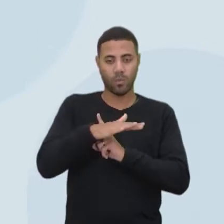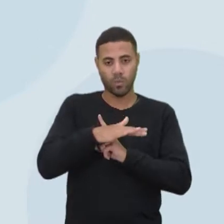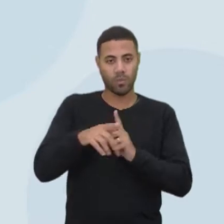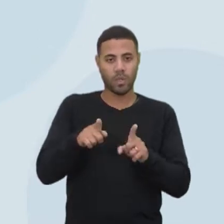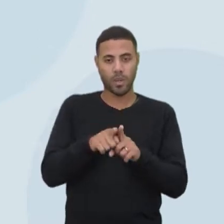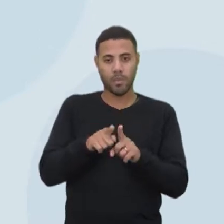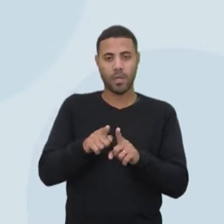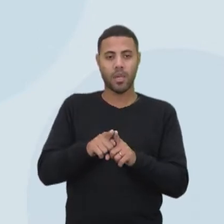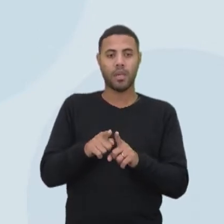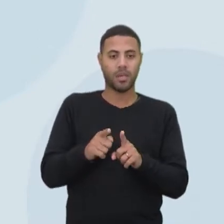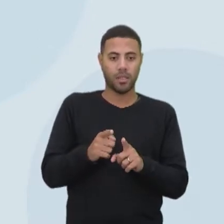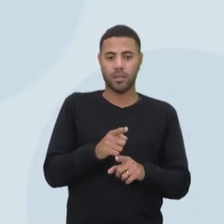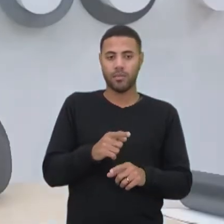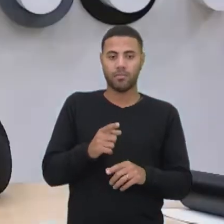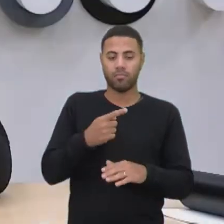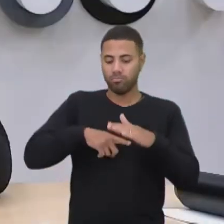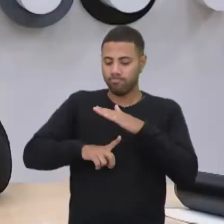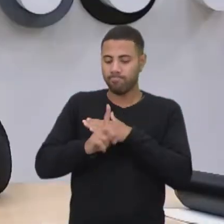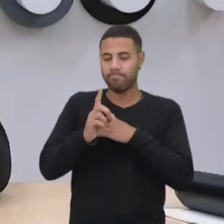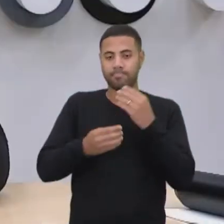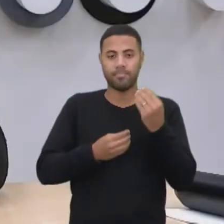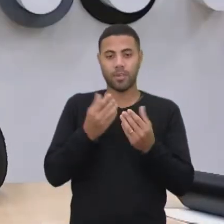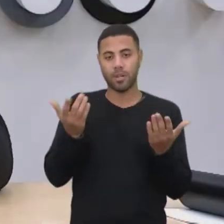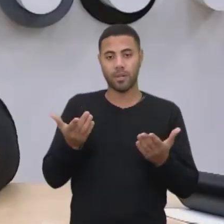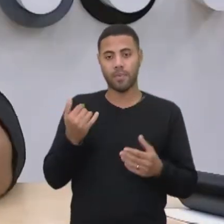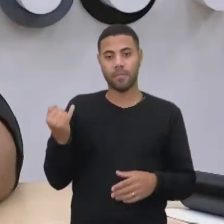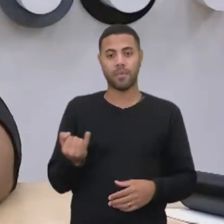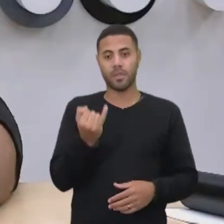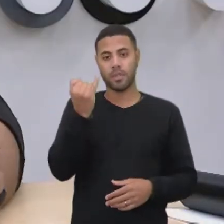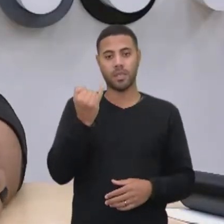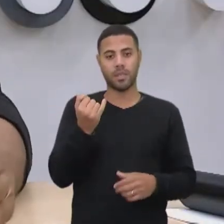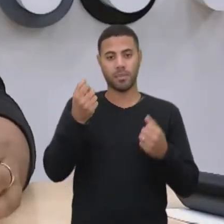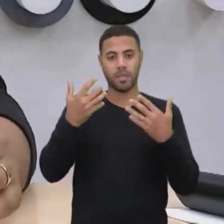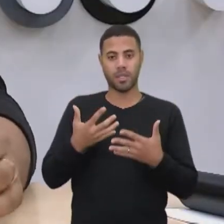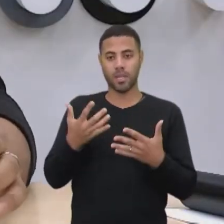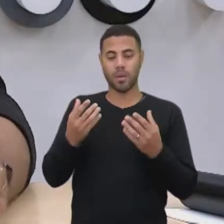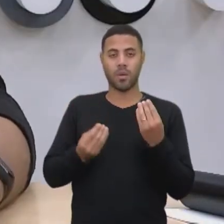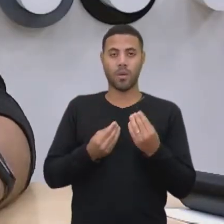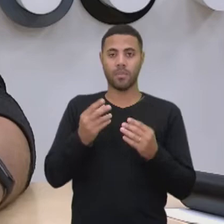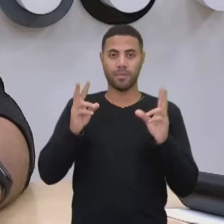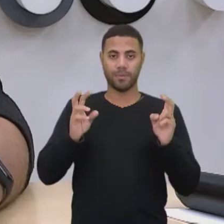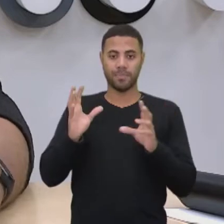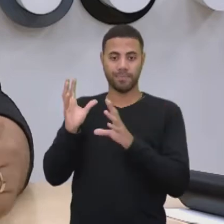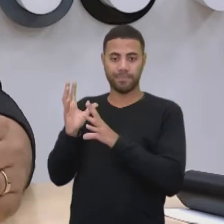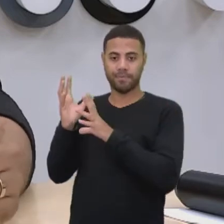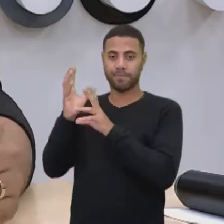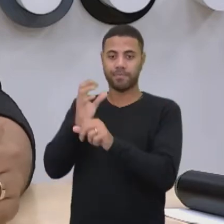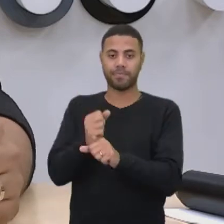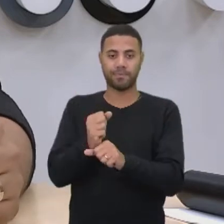propriedades interlocutoras. Então é importante isso. Quando a gente está falando de revisão, a gente falar sobre o quê?